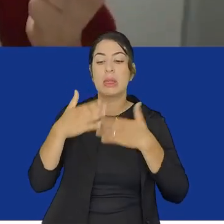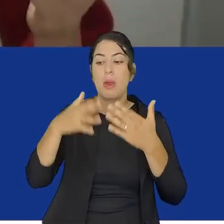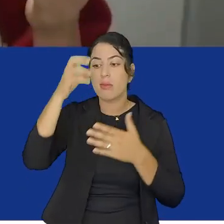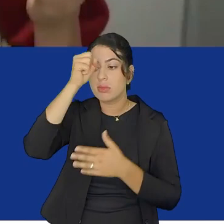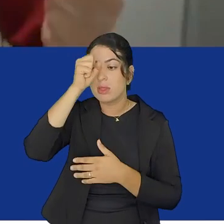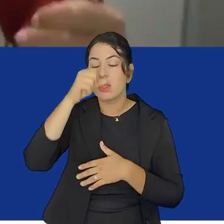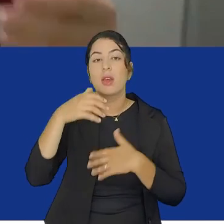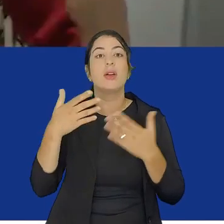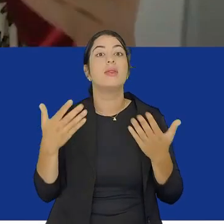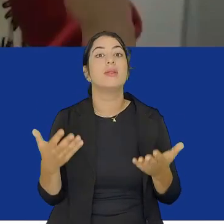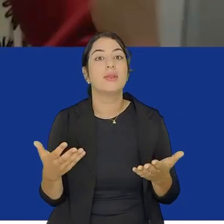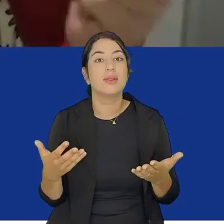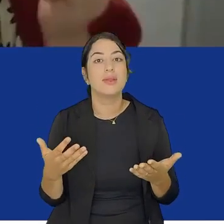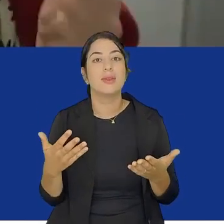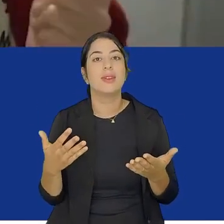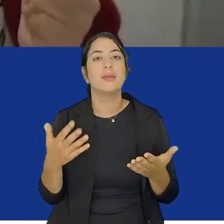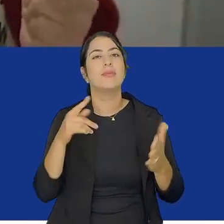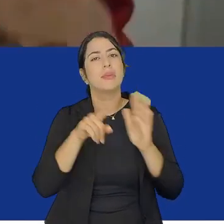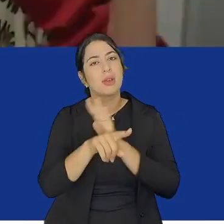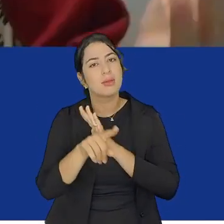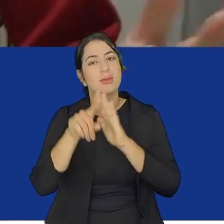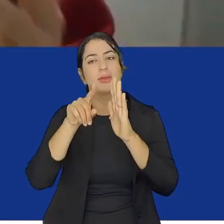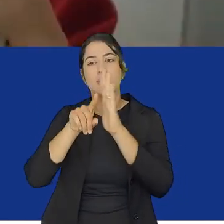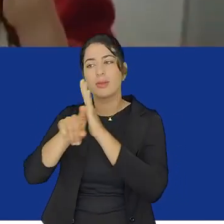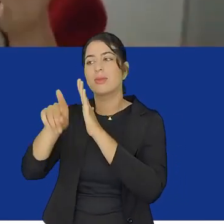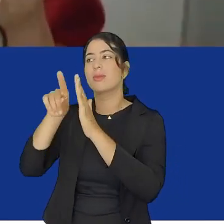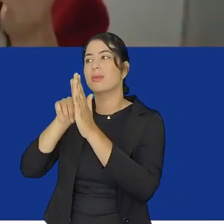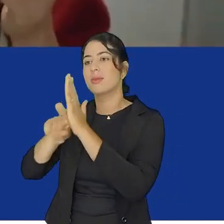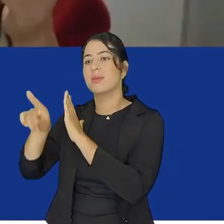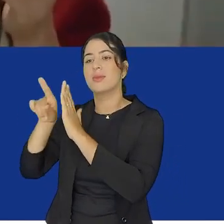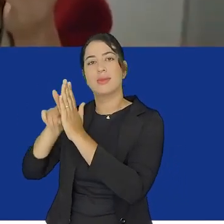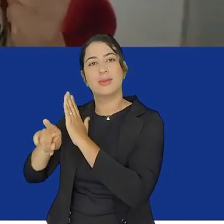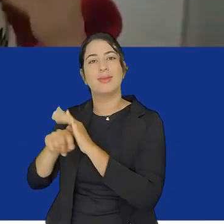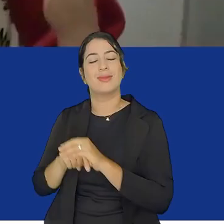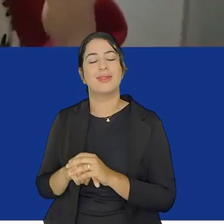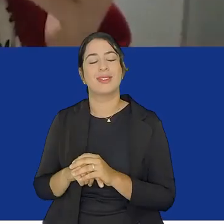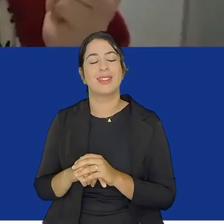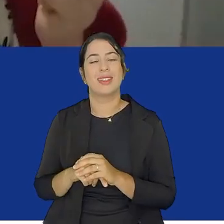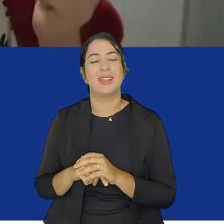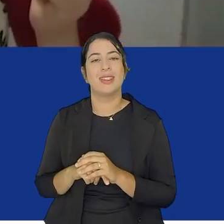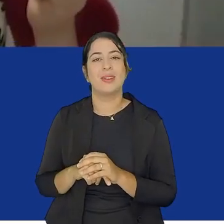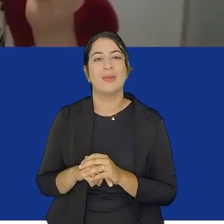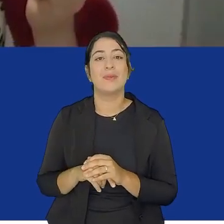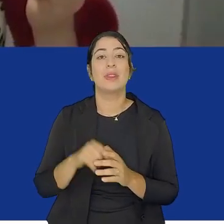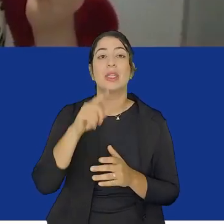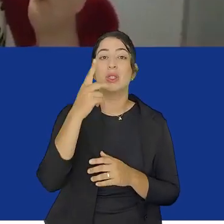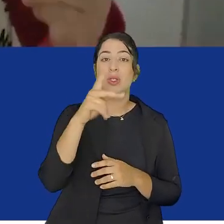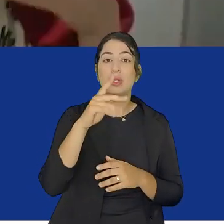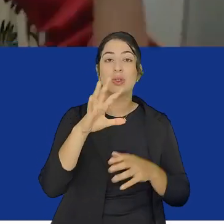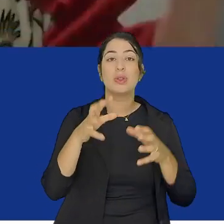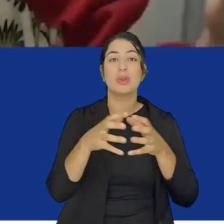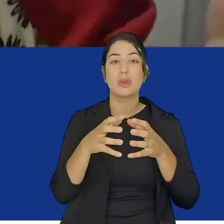aprendizado. Uma vez em que você fez do limão uma limonada. E deixa todo mundo contar. Pergunta para a sua